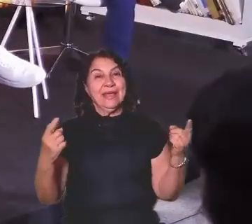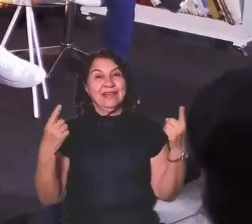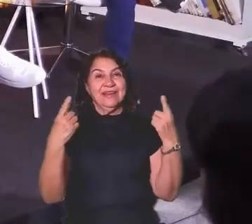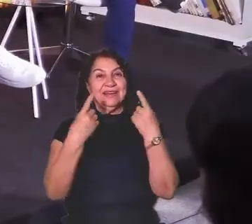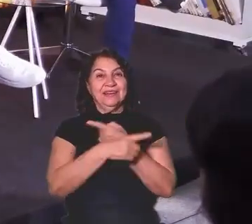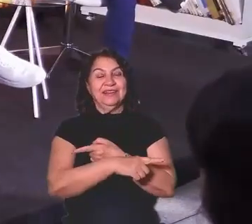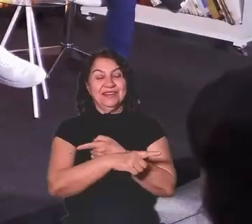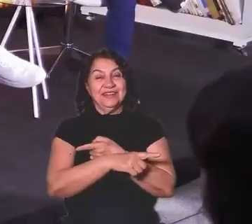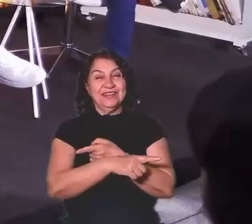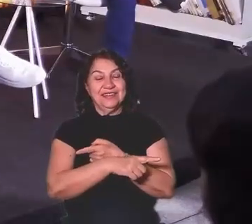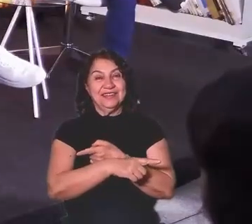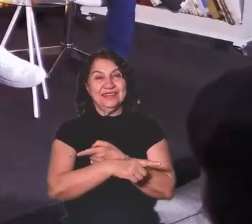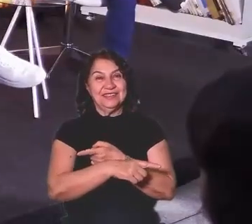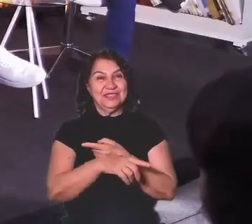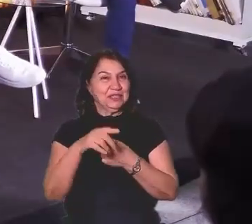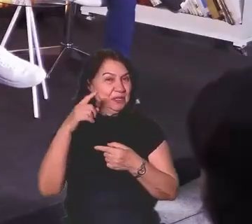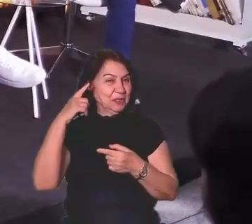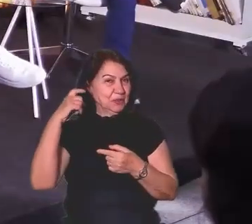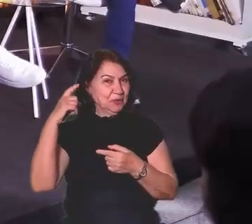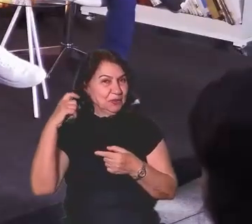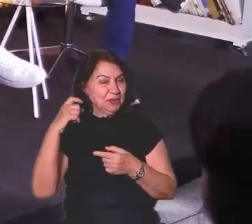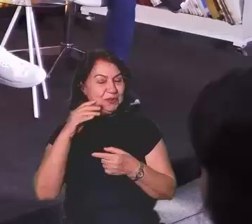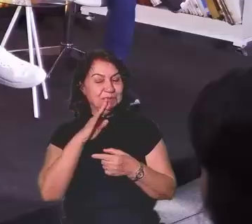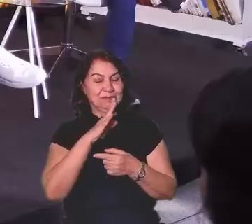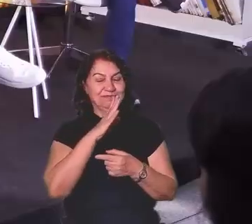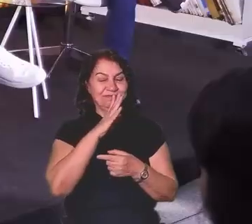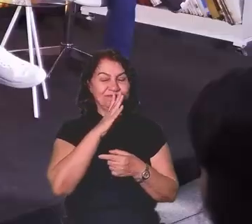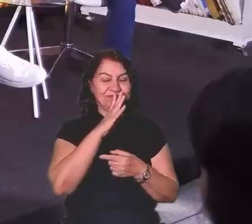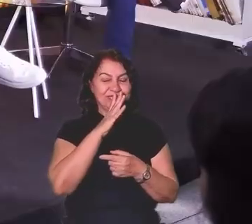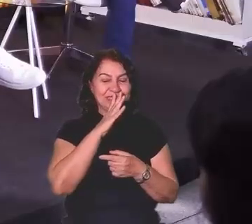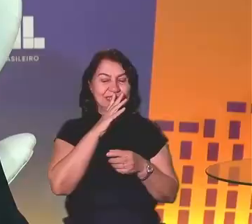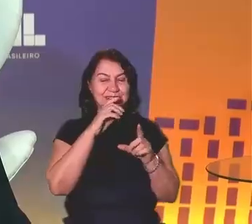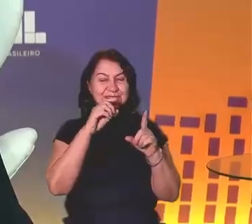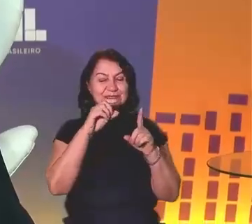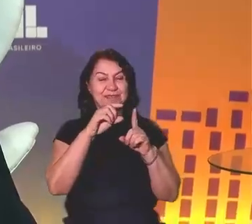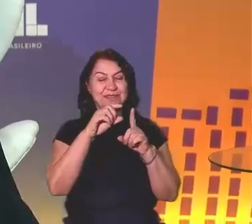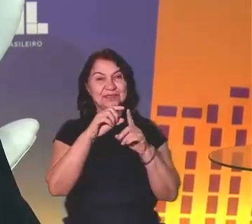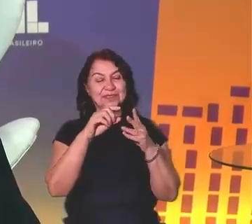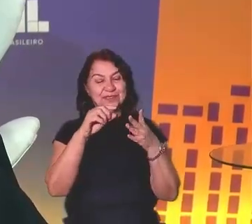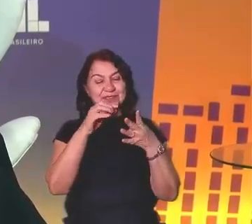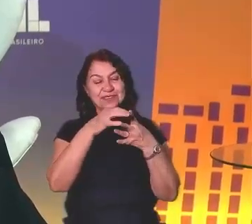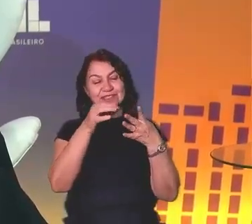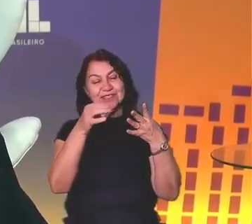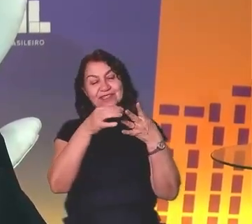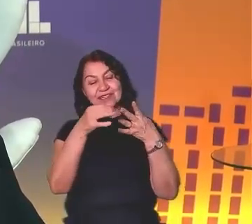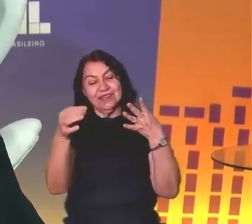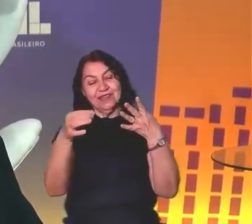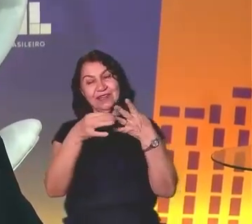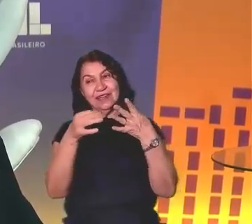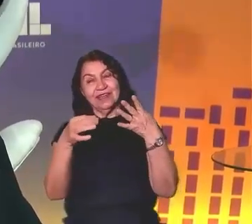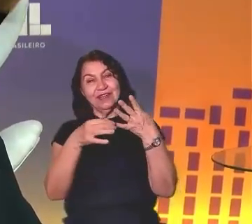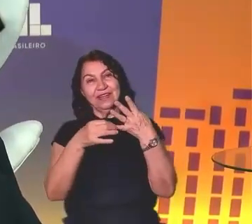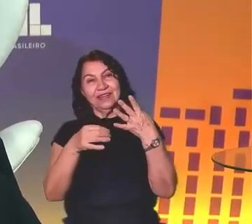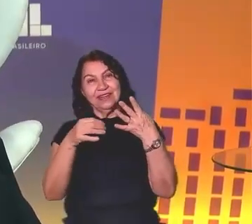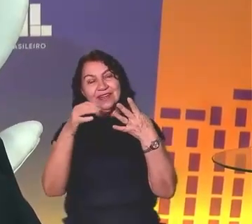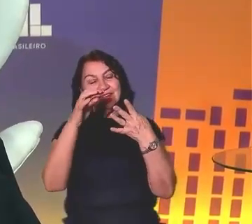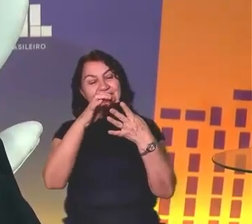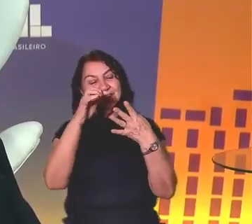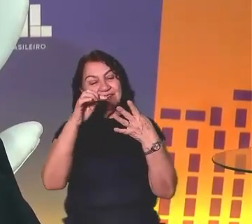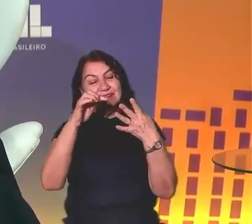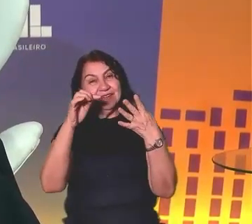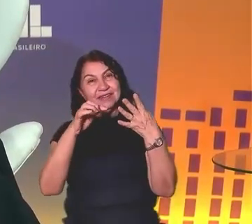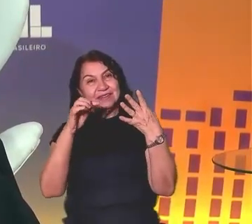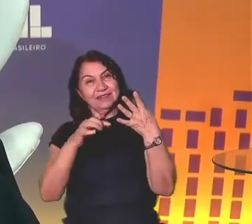Eu vou em nenhum som. Eu vou no silêncio de cada verso. Na pausa que tem em cada verso para você refletir o que